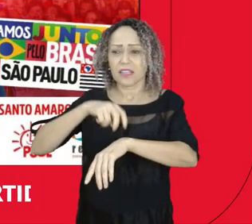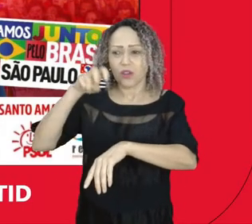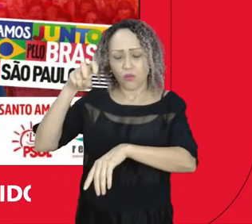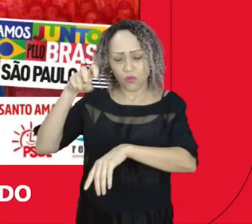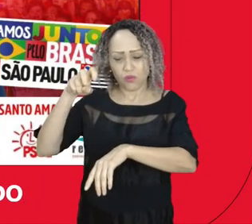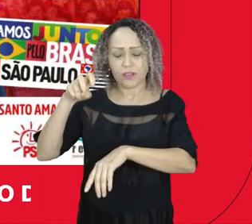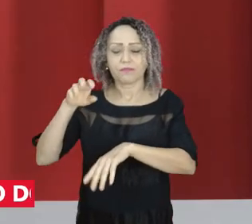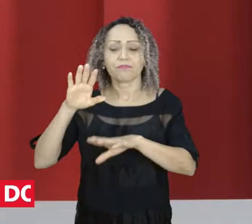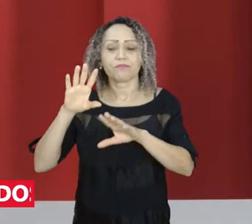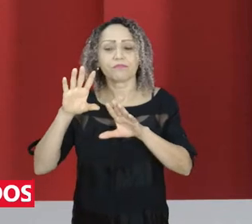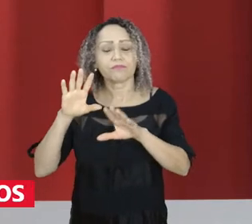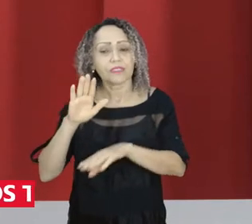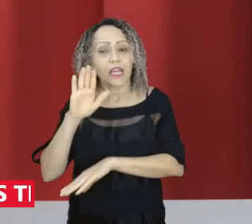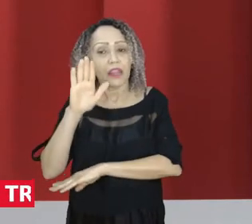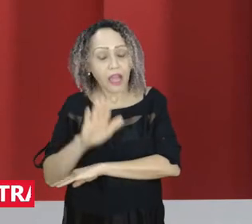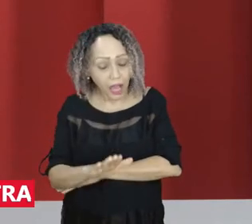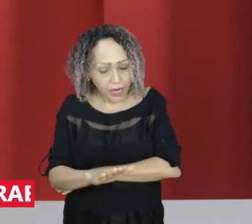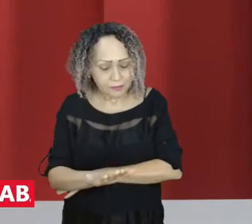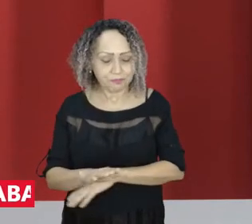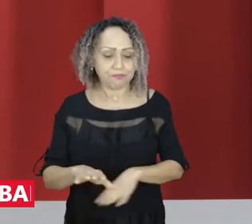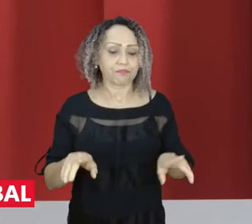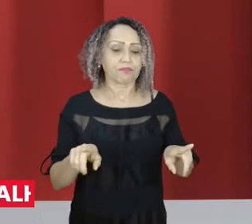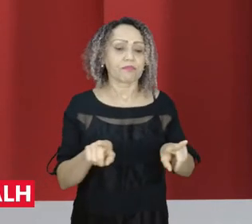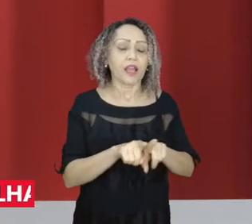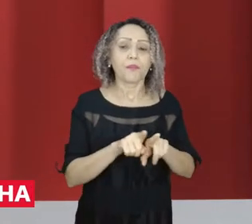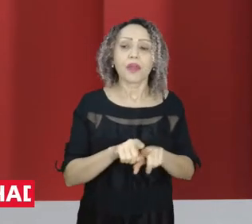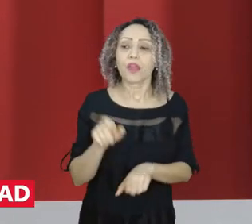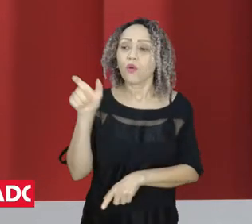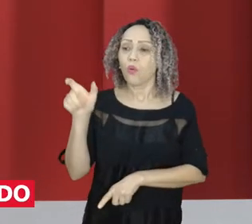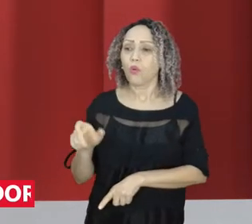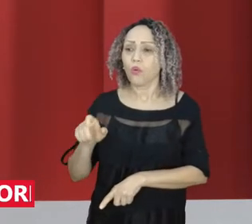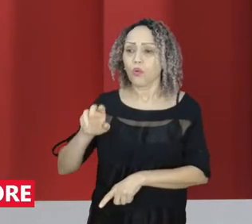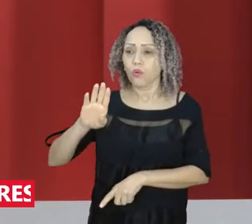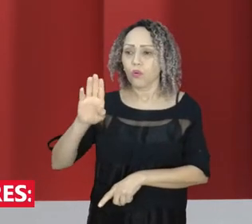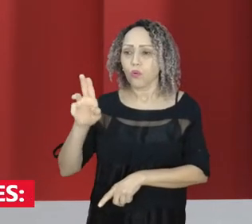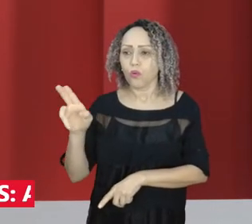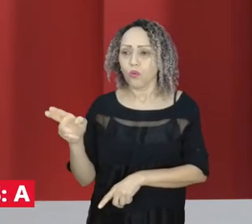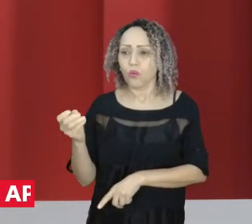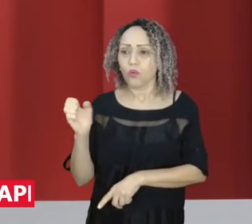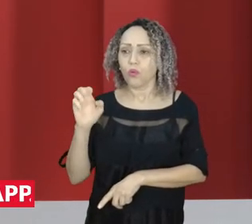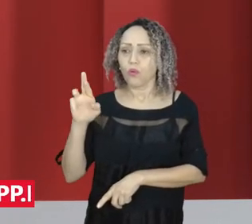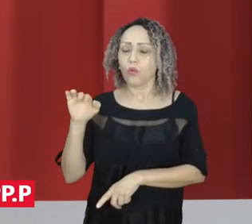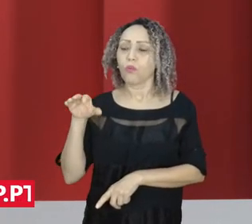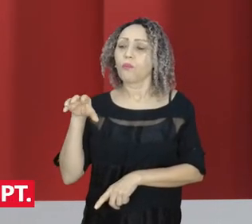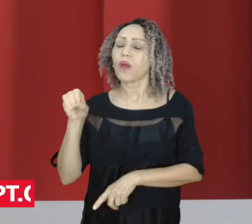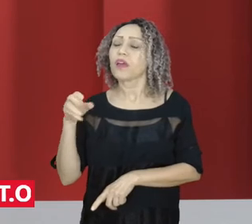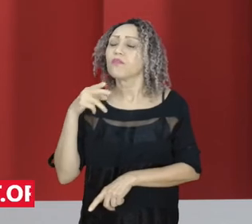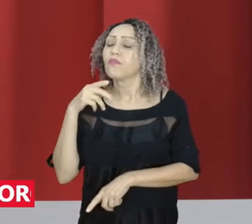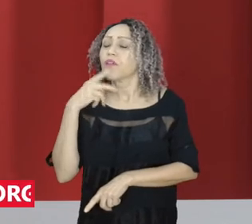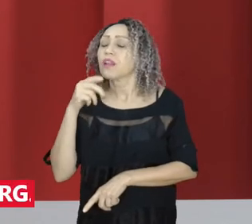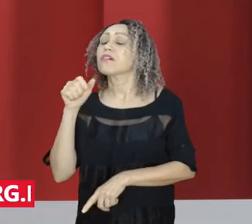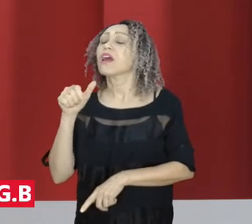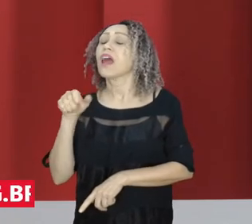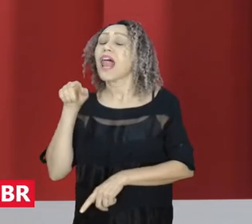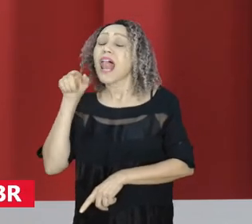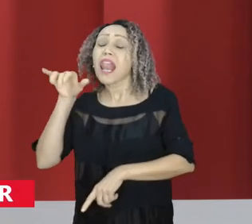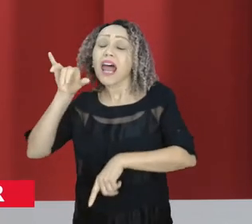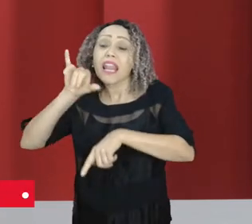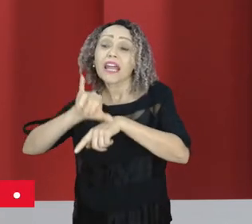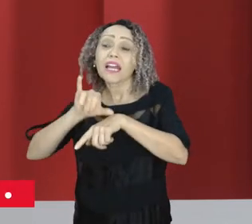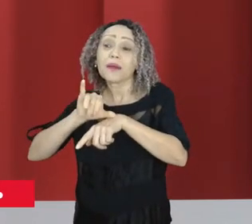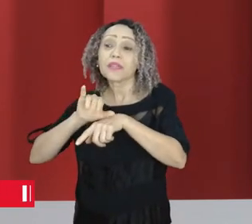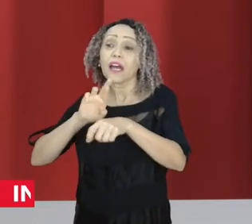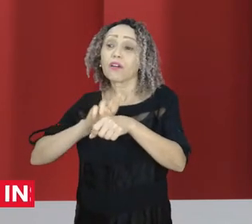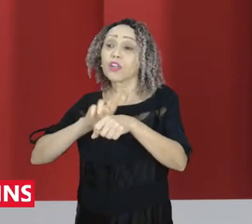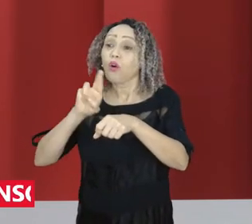Quirone avisou aqui também para a gente pelo chat que amanhã, dia 14, vai ter bandeiraço em Boa Vista, Roraima, às 17h,